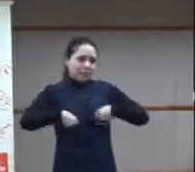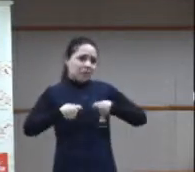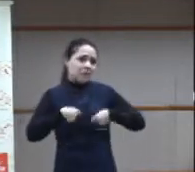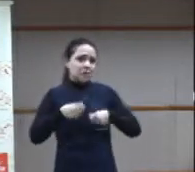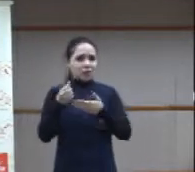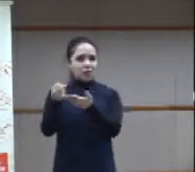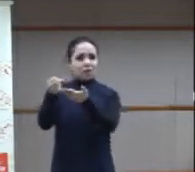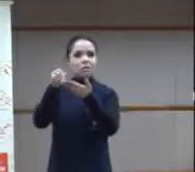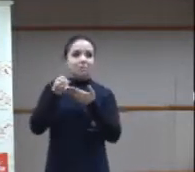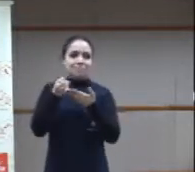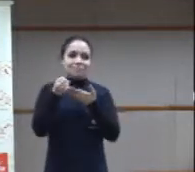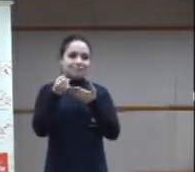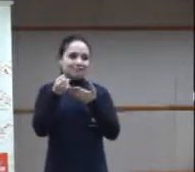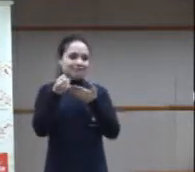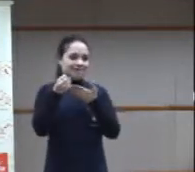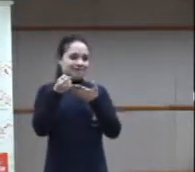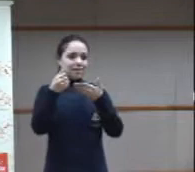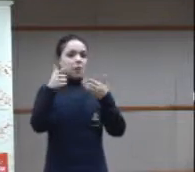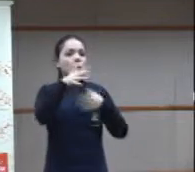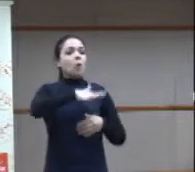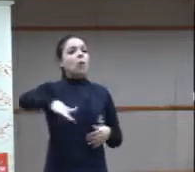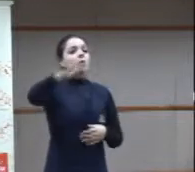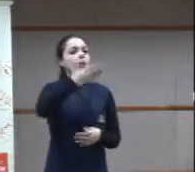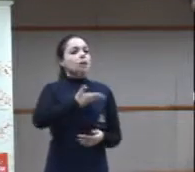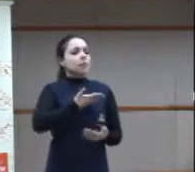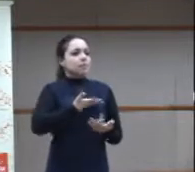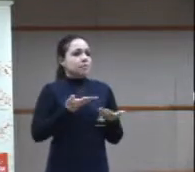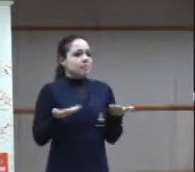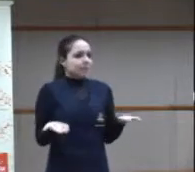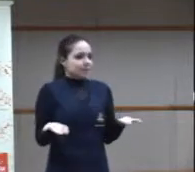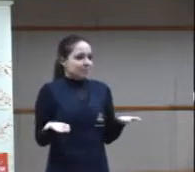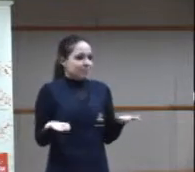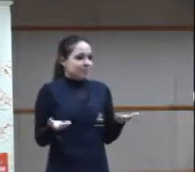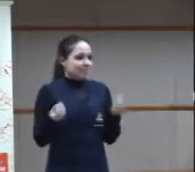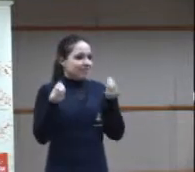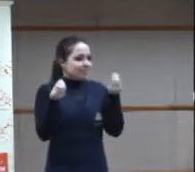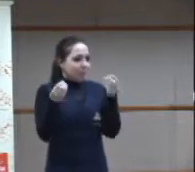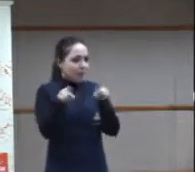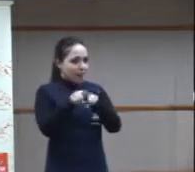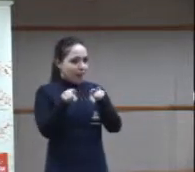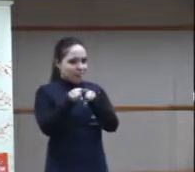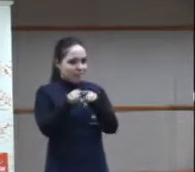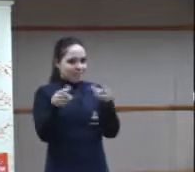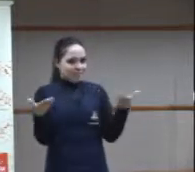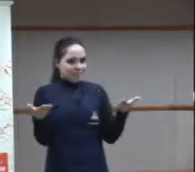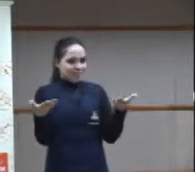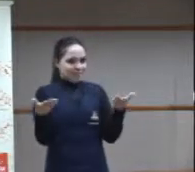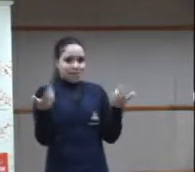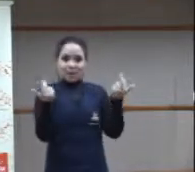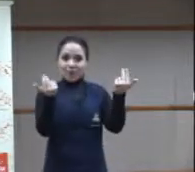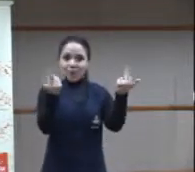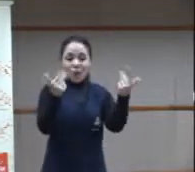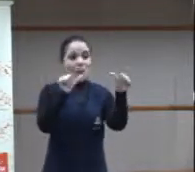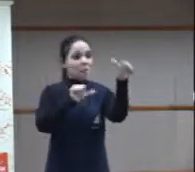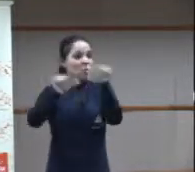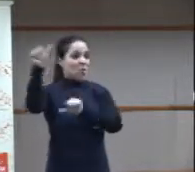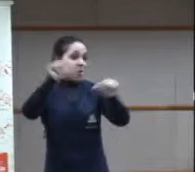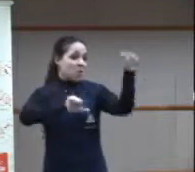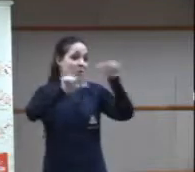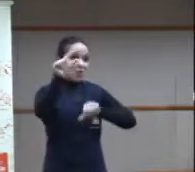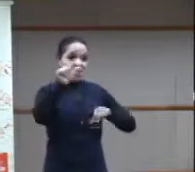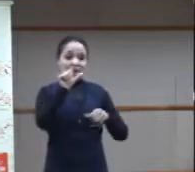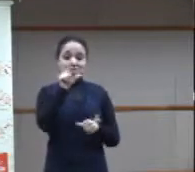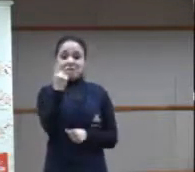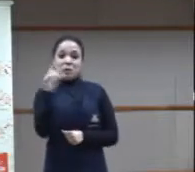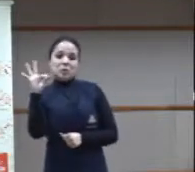privilégio diante dos demais colegas que passam pelo mesmo processo, que também mudam de turno,